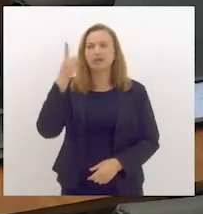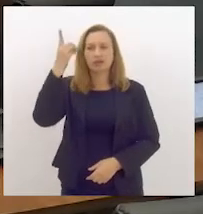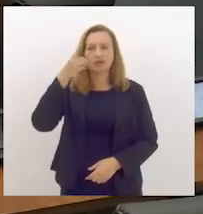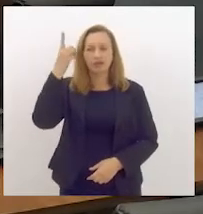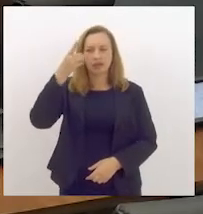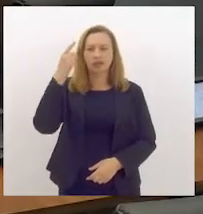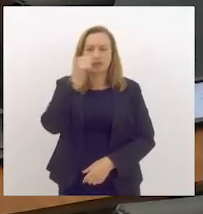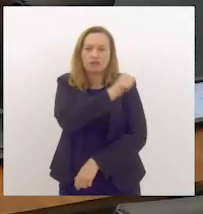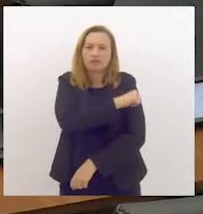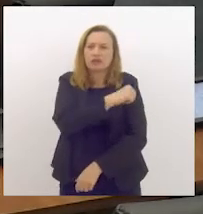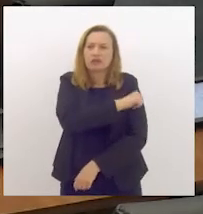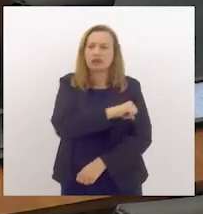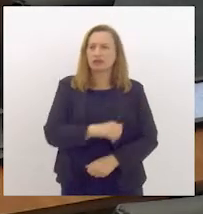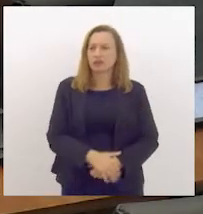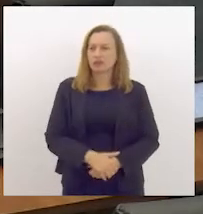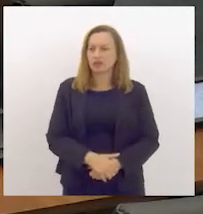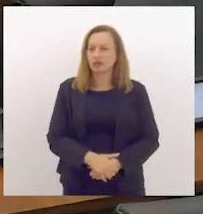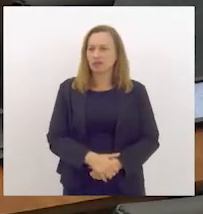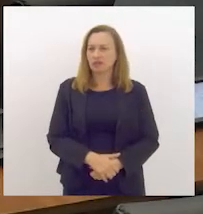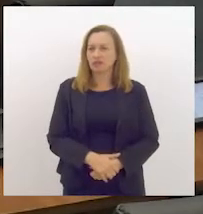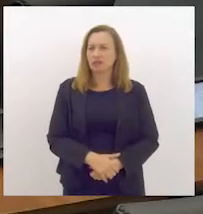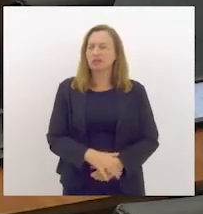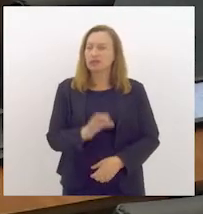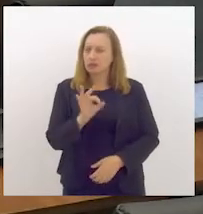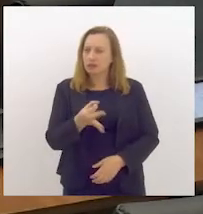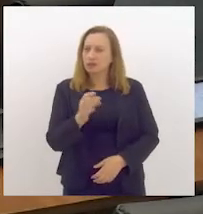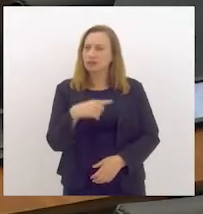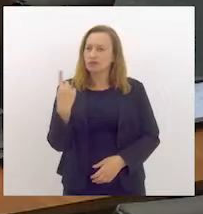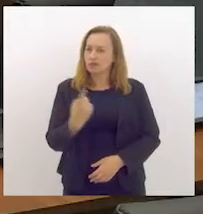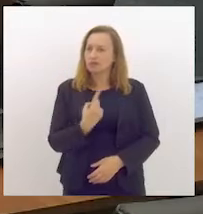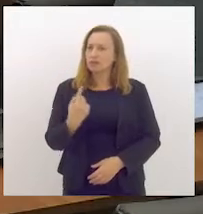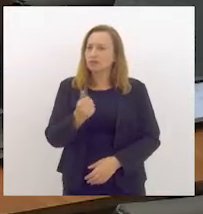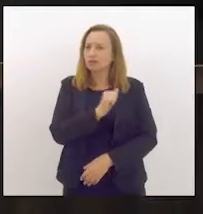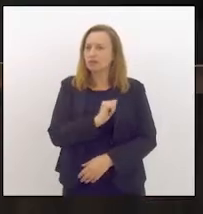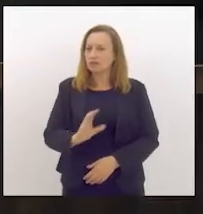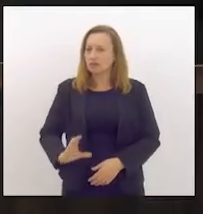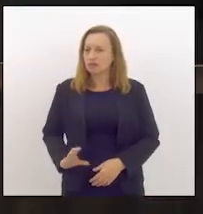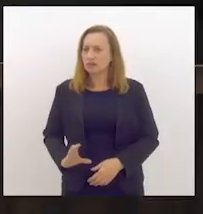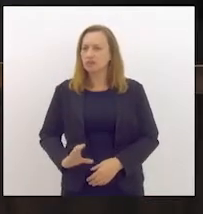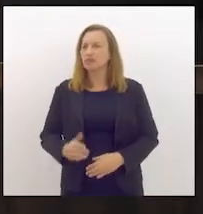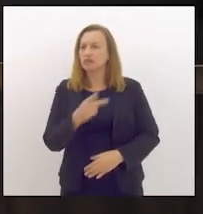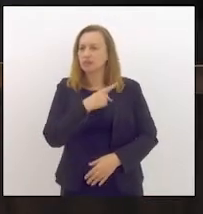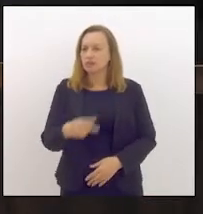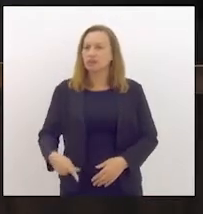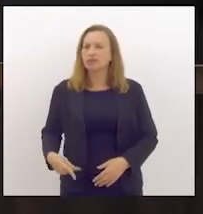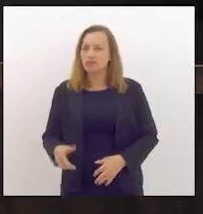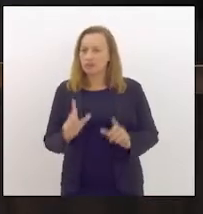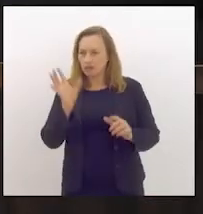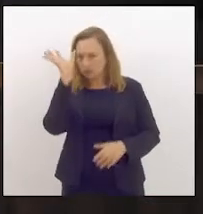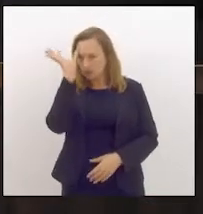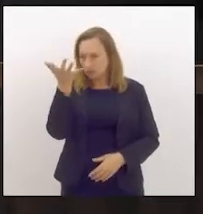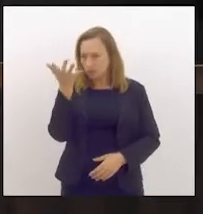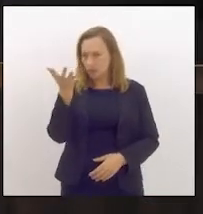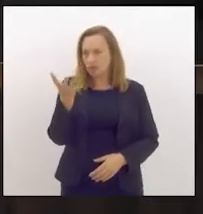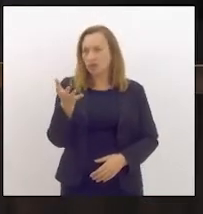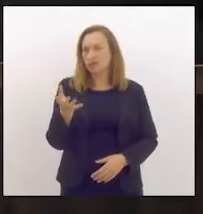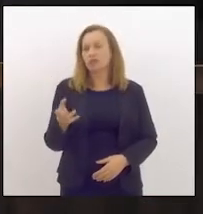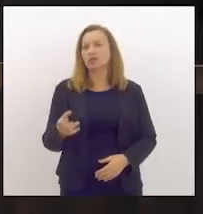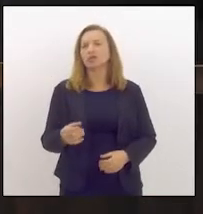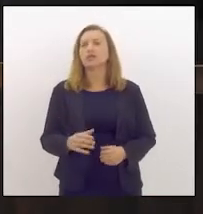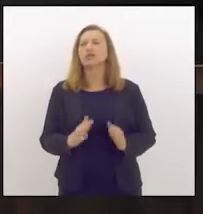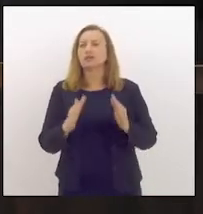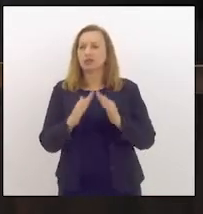enfermeira Rejane é com certeza o nosso Presidente a Graciliano irá tomar as providências cabíveis aqui